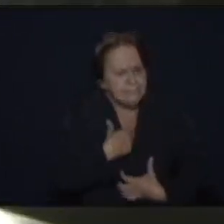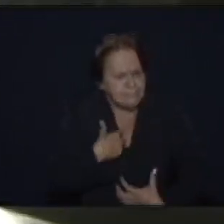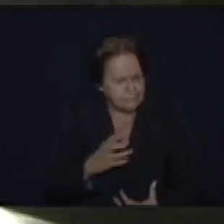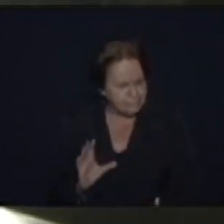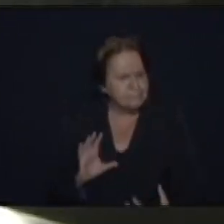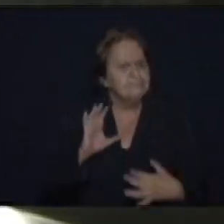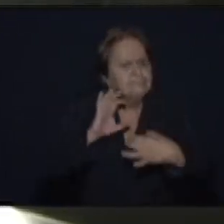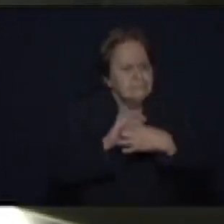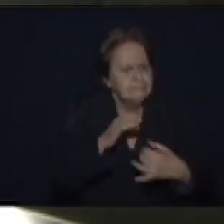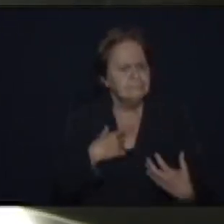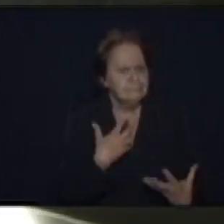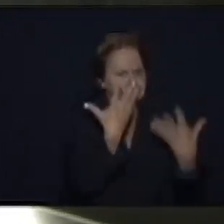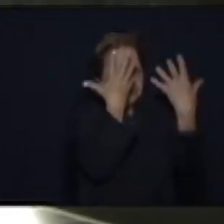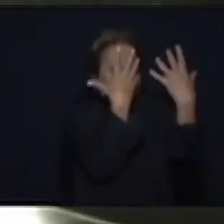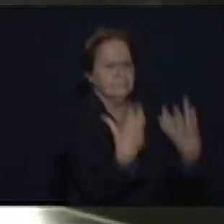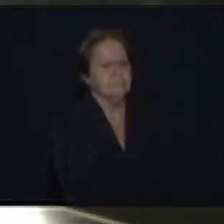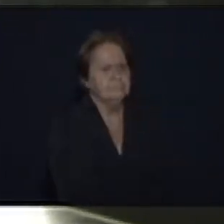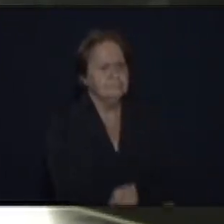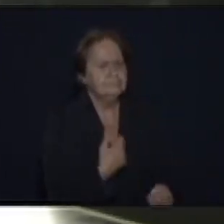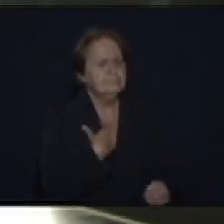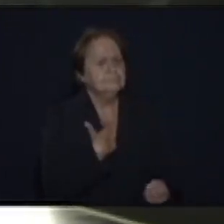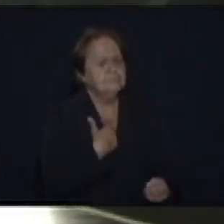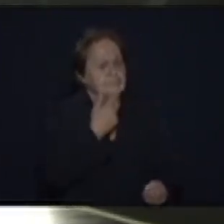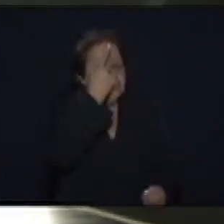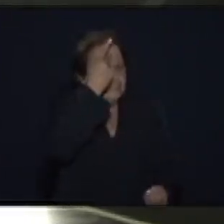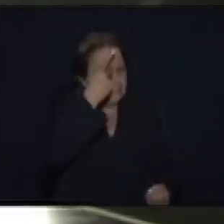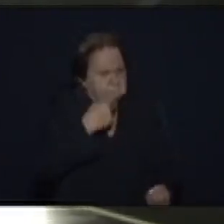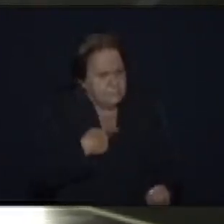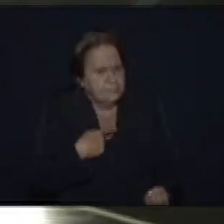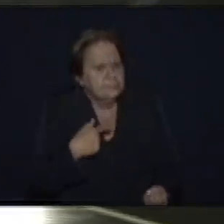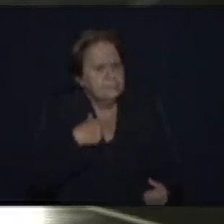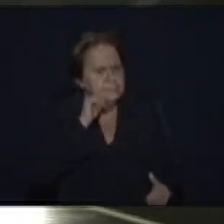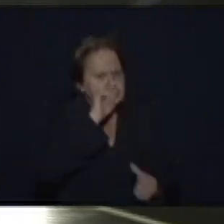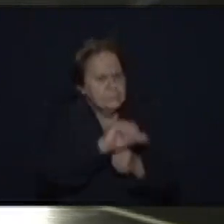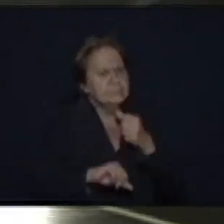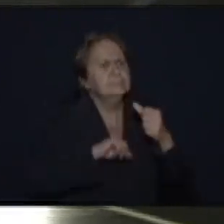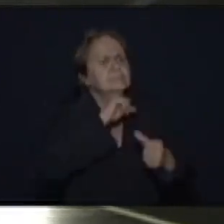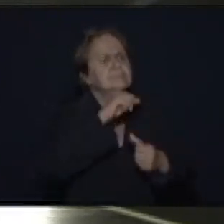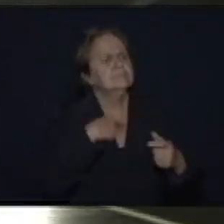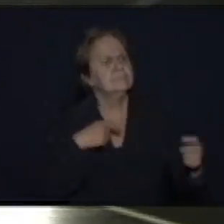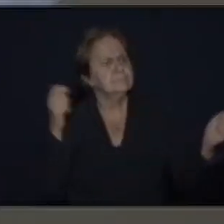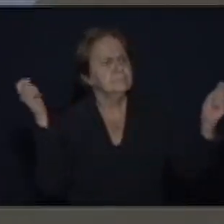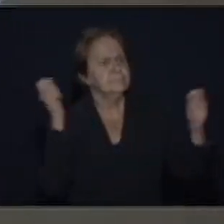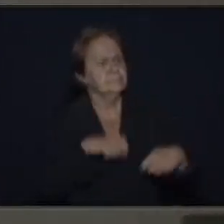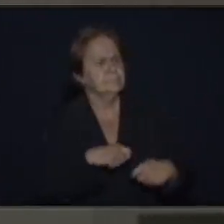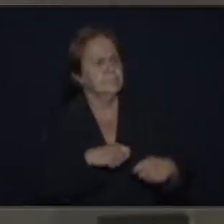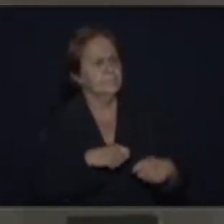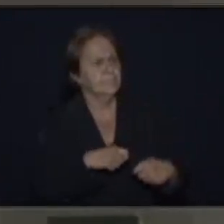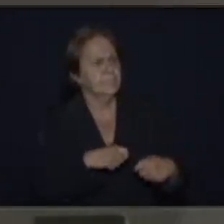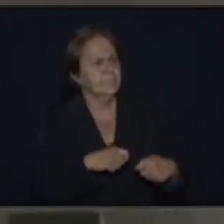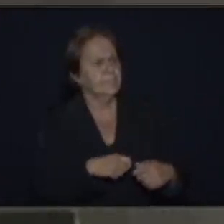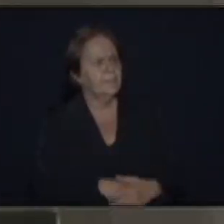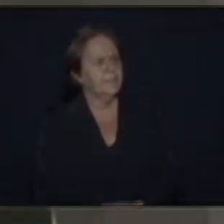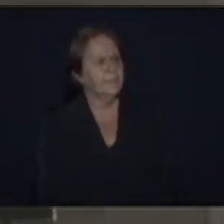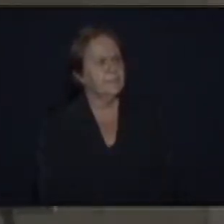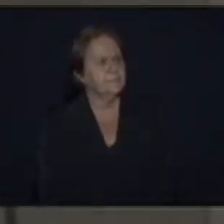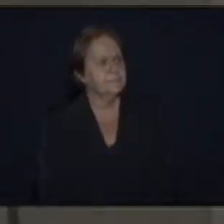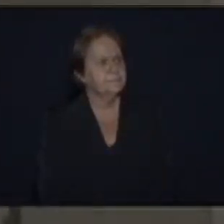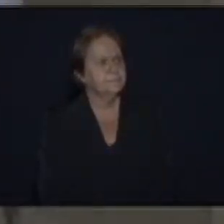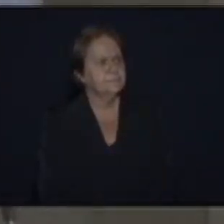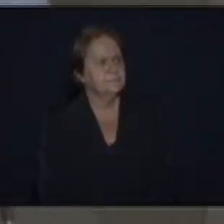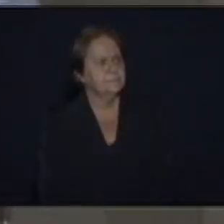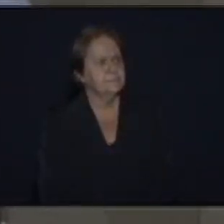corresponsáveis pelas mudanças elas estão sente cão autoras dessas transformações porque senão elas não acontecem